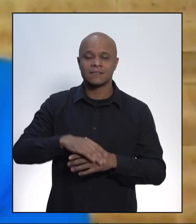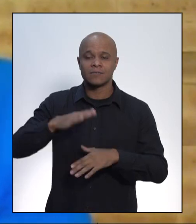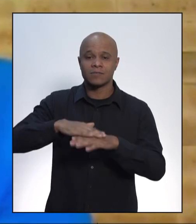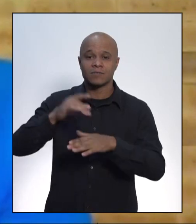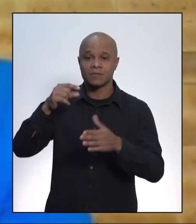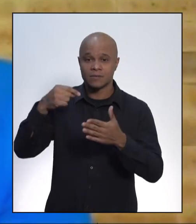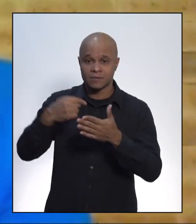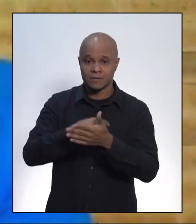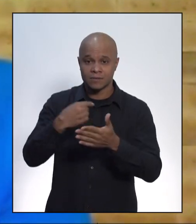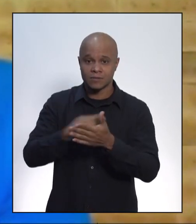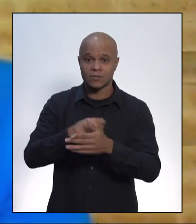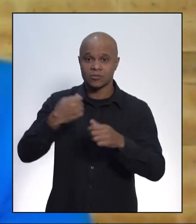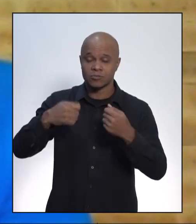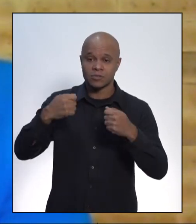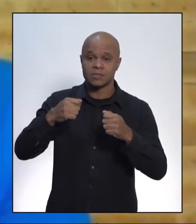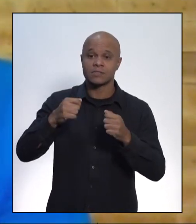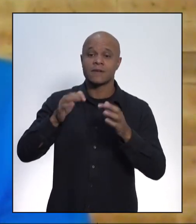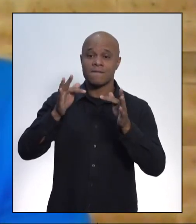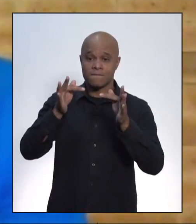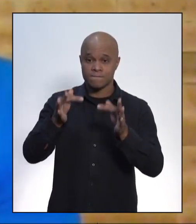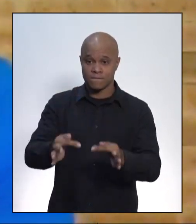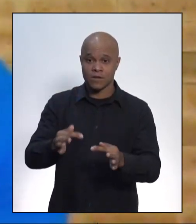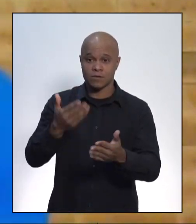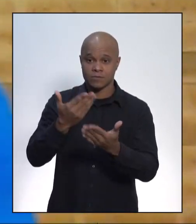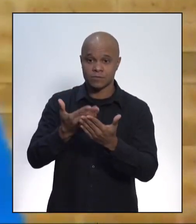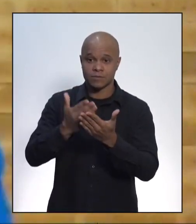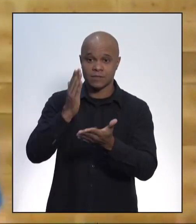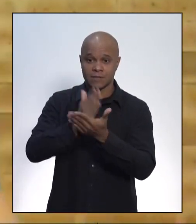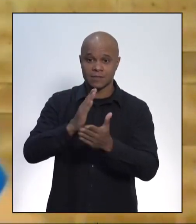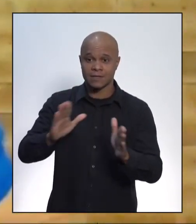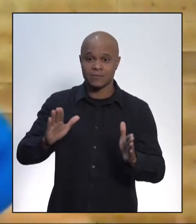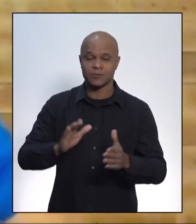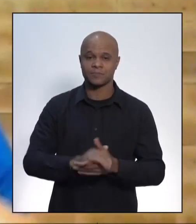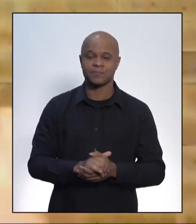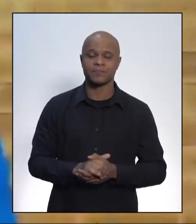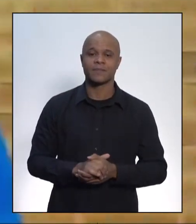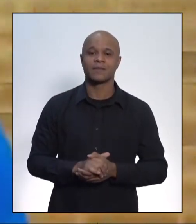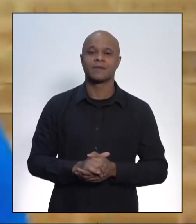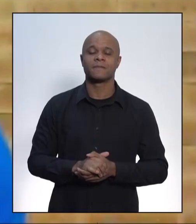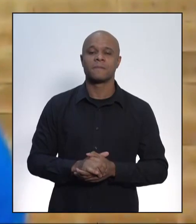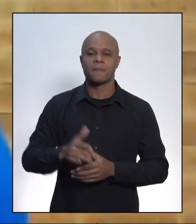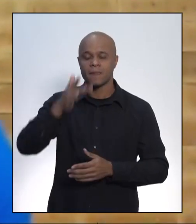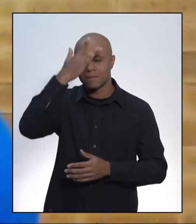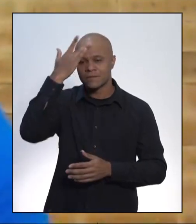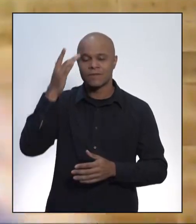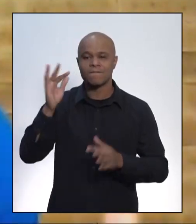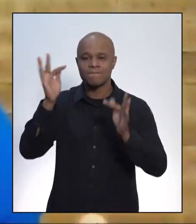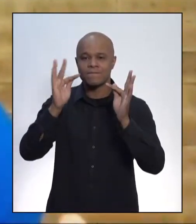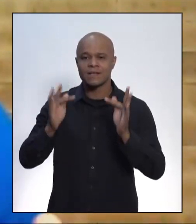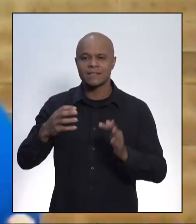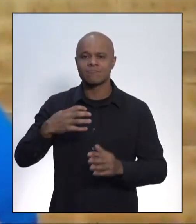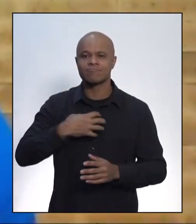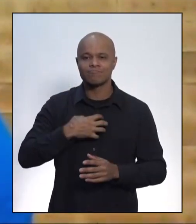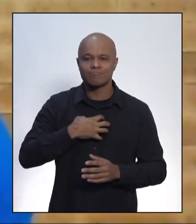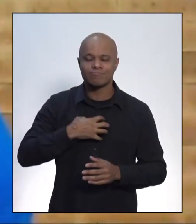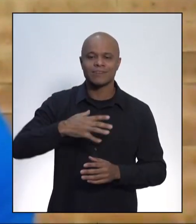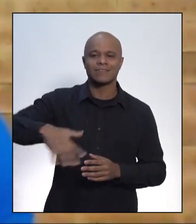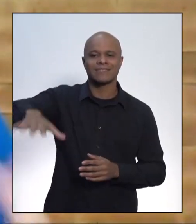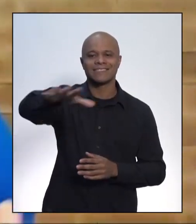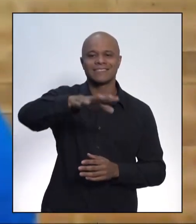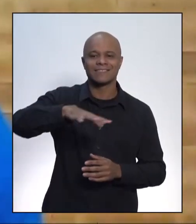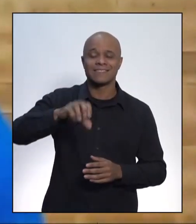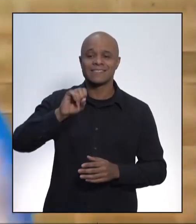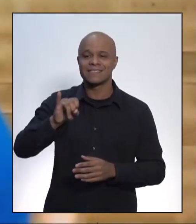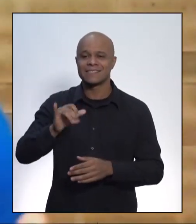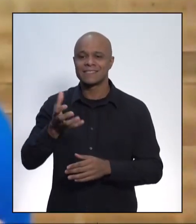receber aqui o comunicado que eu preciso finalizar, que essa aula terminou. Bom, pessoal, eu fico muito feliz de ter falado com vocês. Se alguém quiser falar comigo, tá?